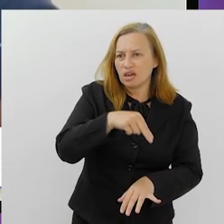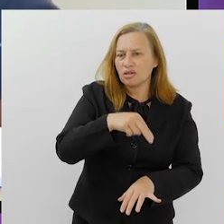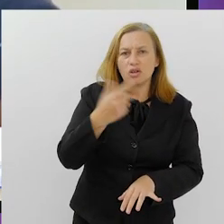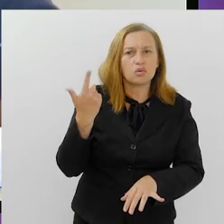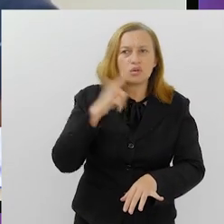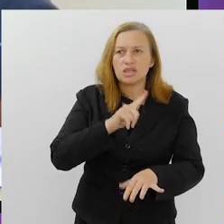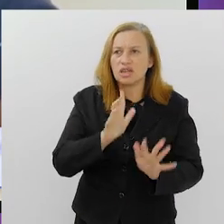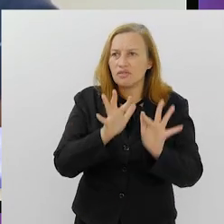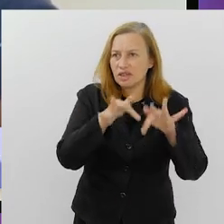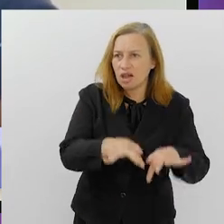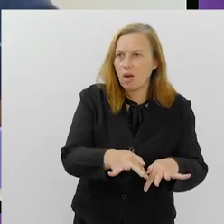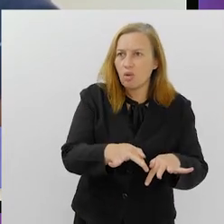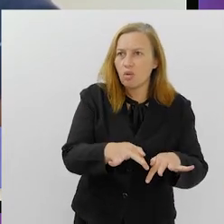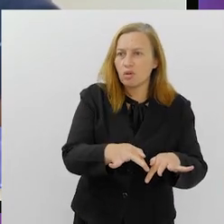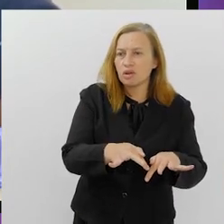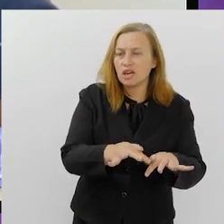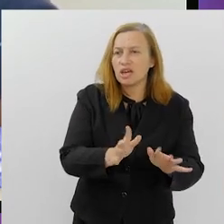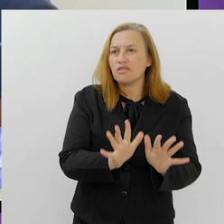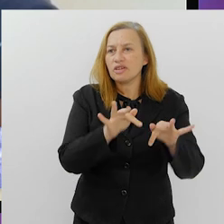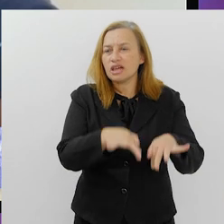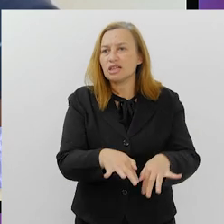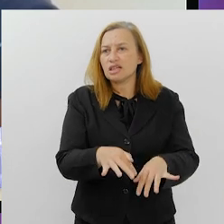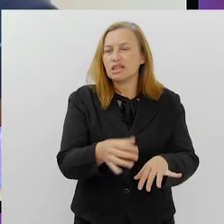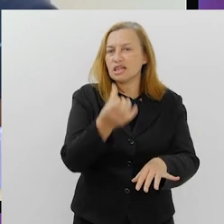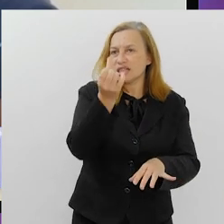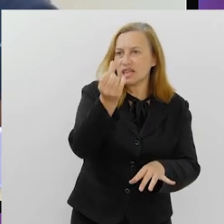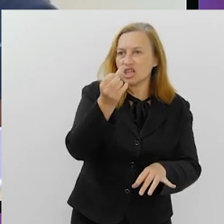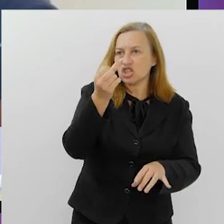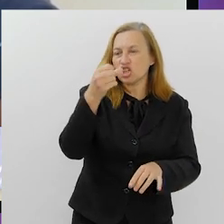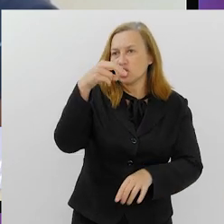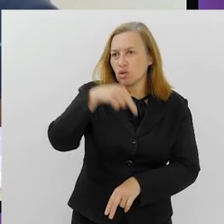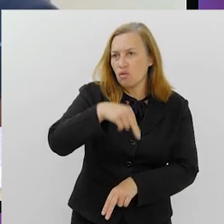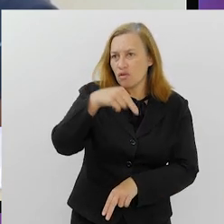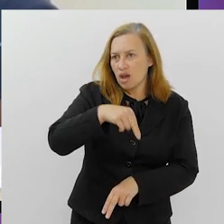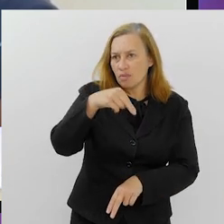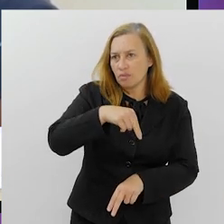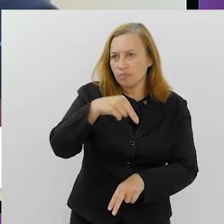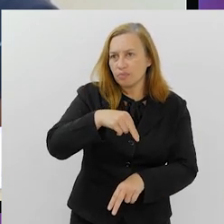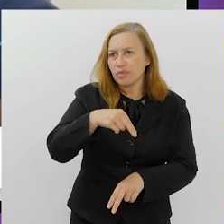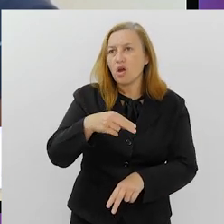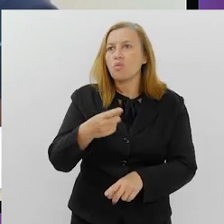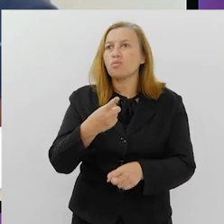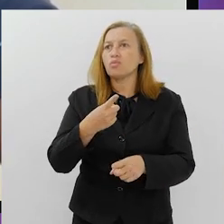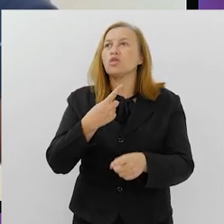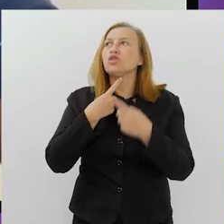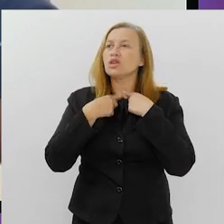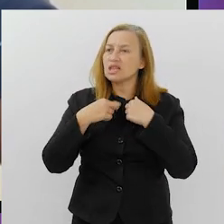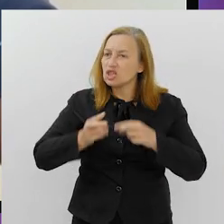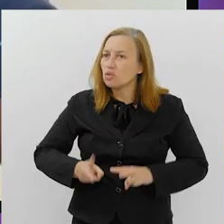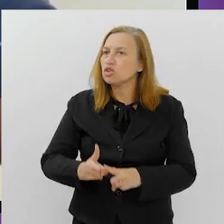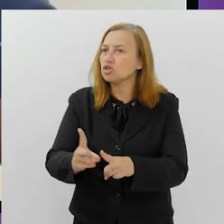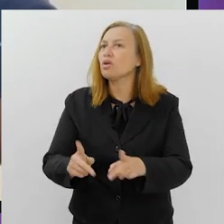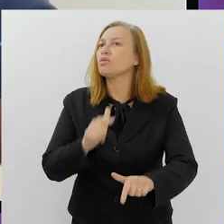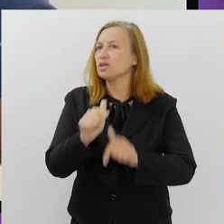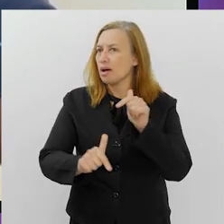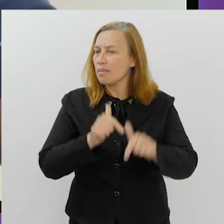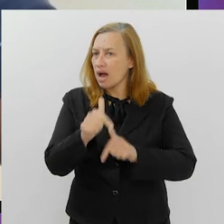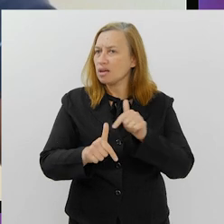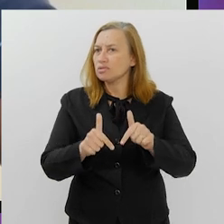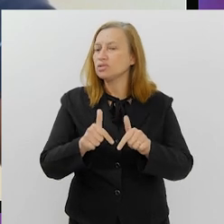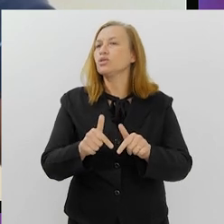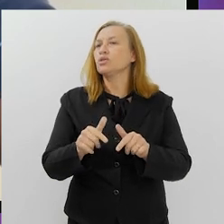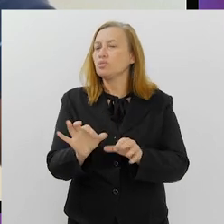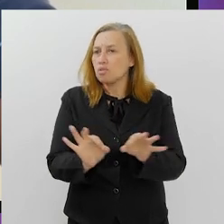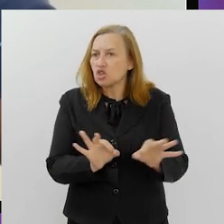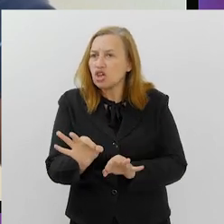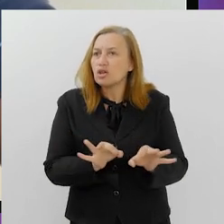a gente chegando na final, né? E termina no dia 6 de novembro. A minha vontade é dar continuidade ao trabalho, dar continuidade